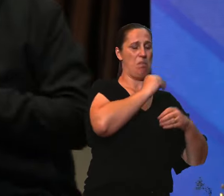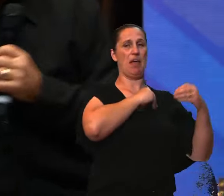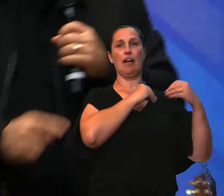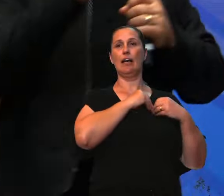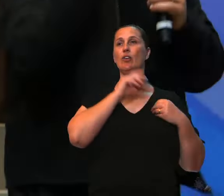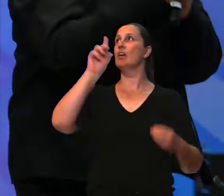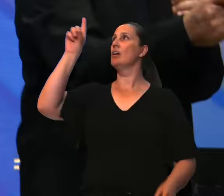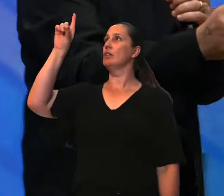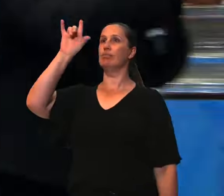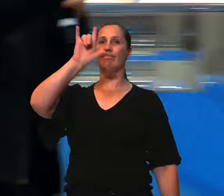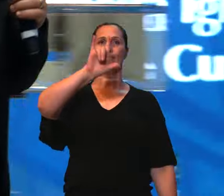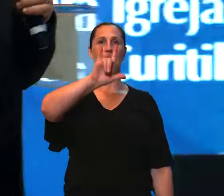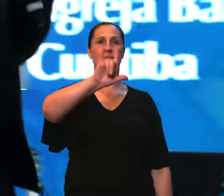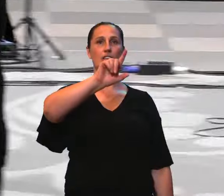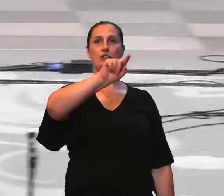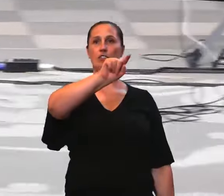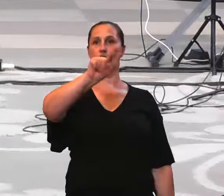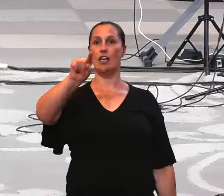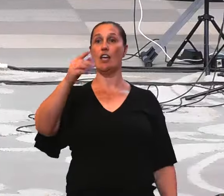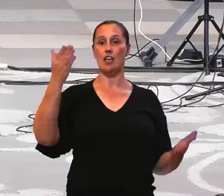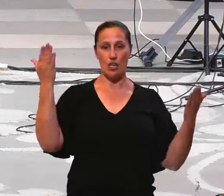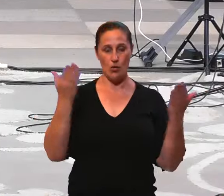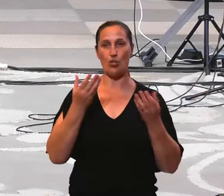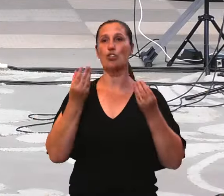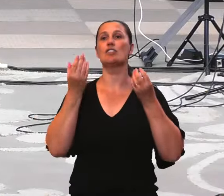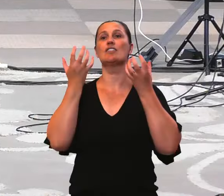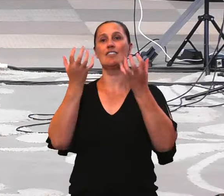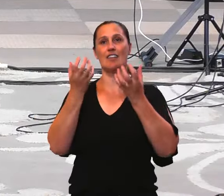ama você e hoje quer ressuscitar